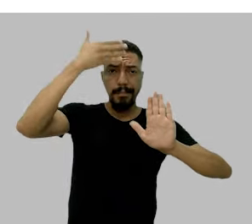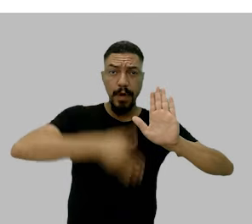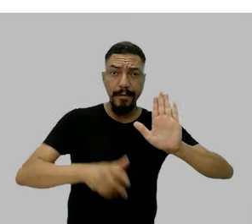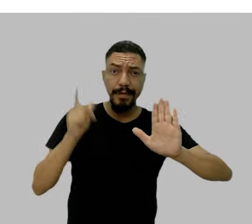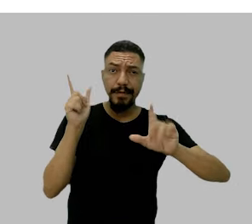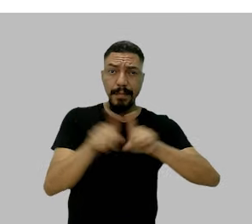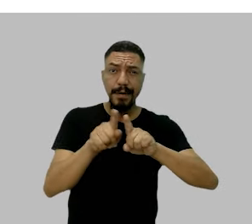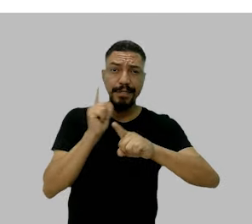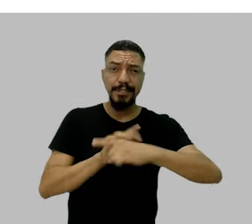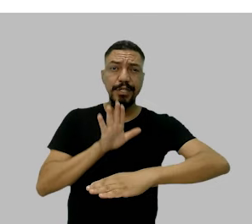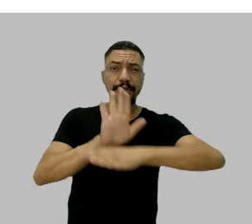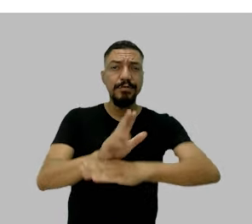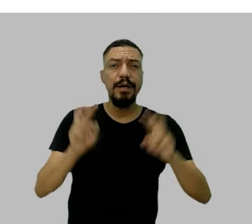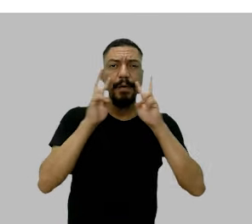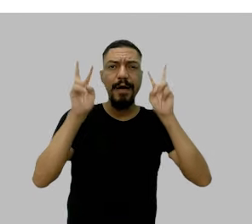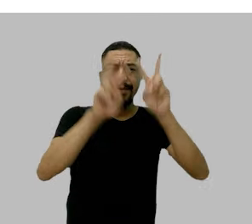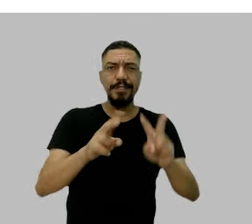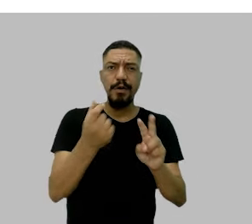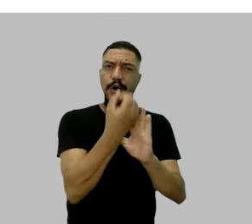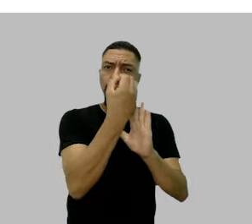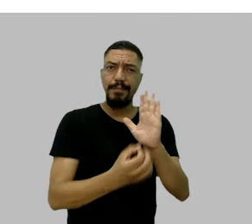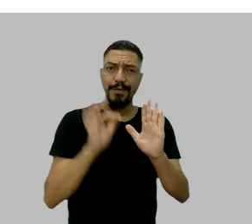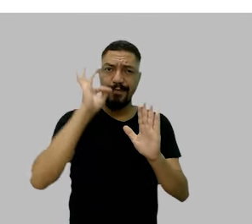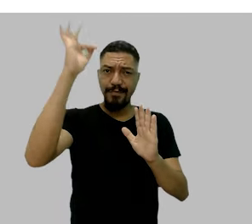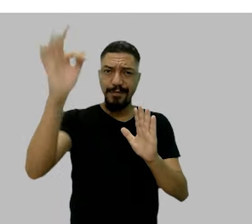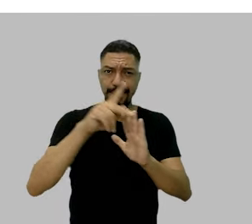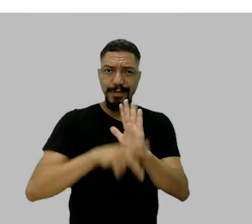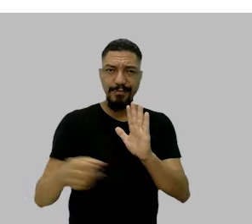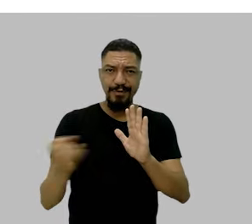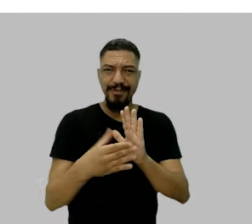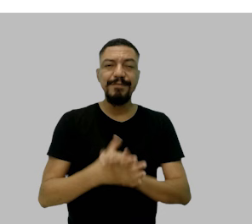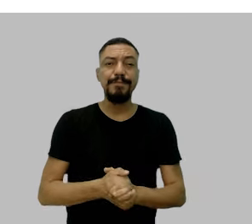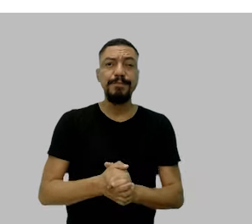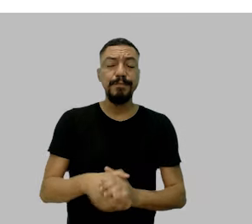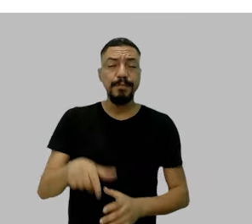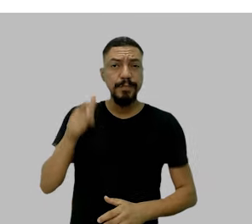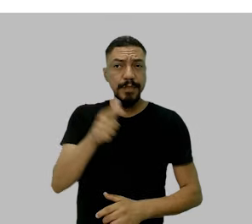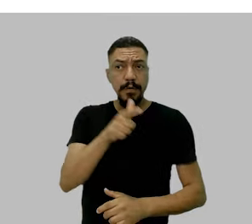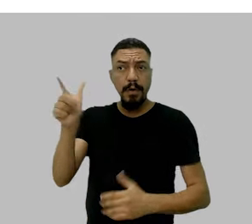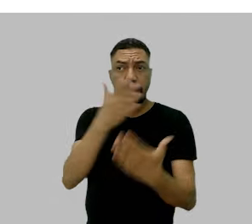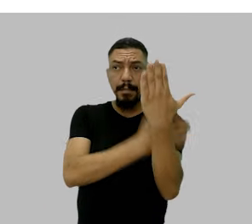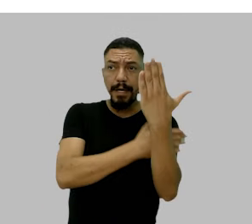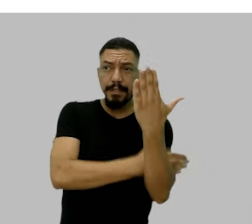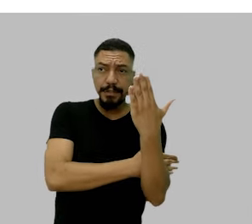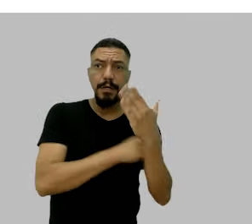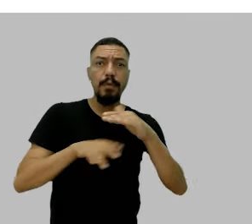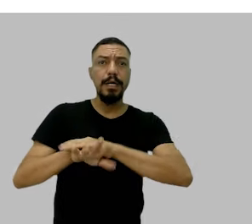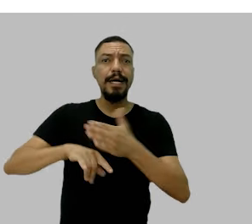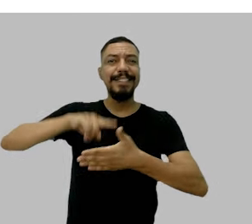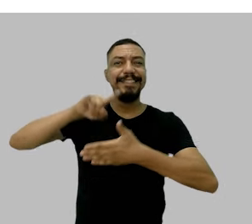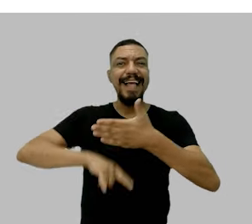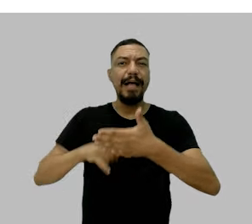visão deste orçamento para os futuros projetos. E uma outra pastinha ali para colocar os extratos